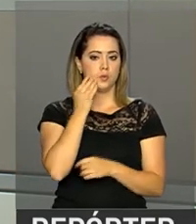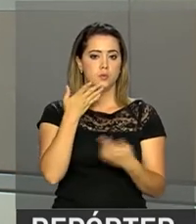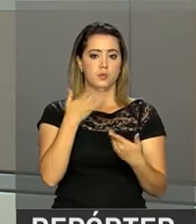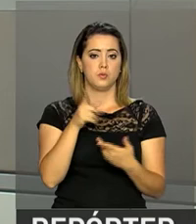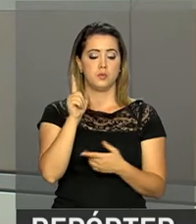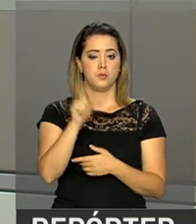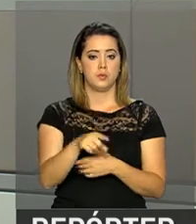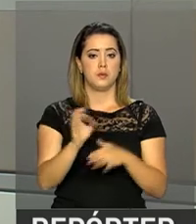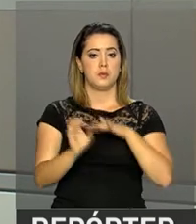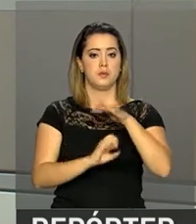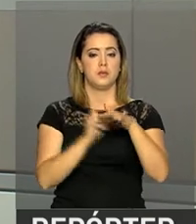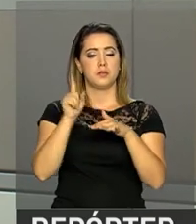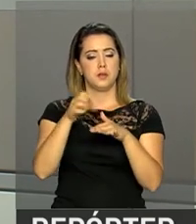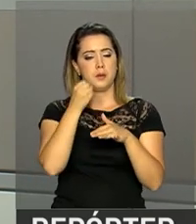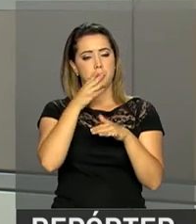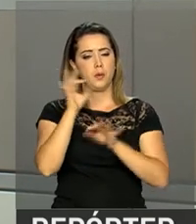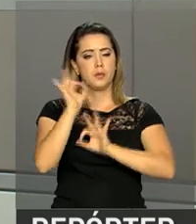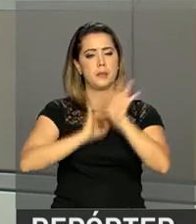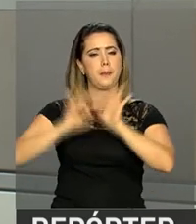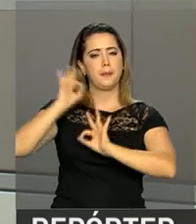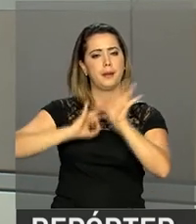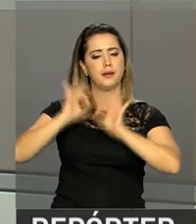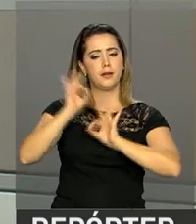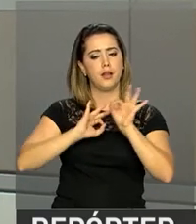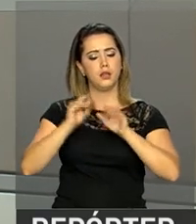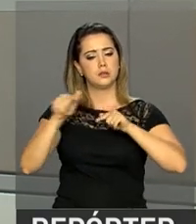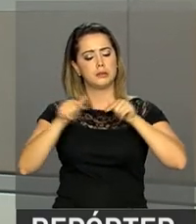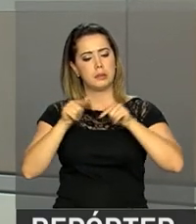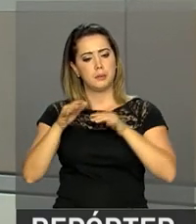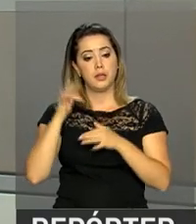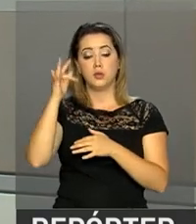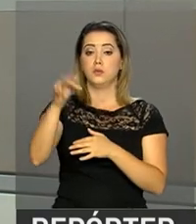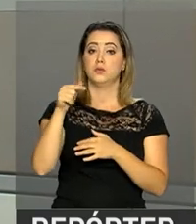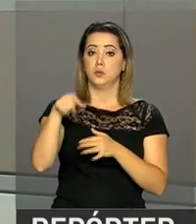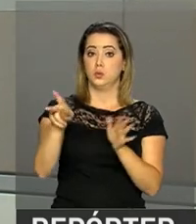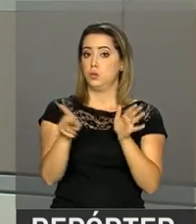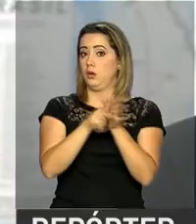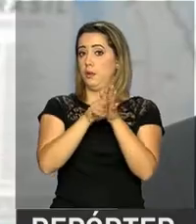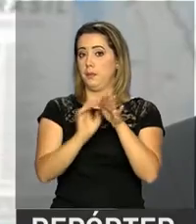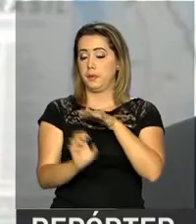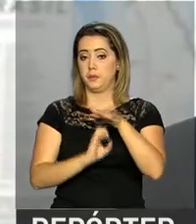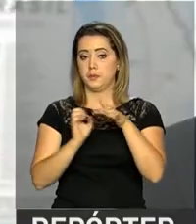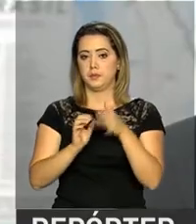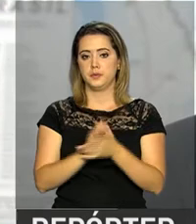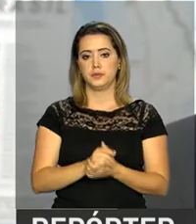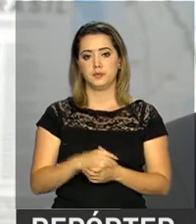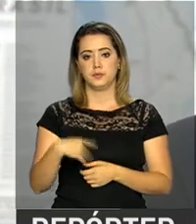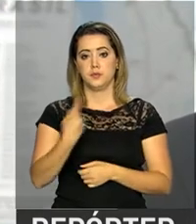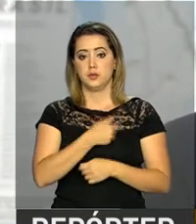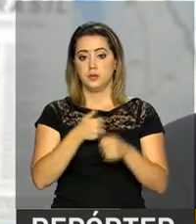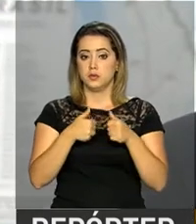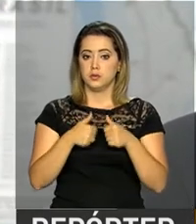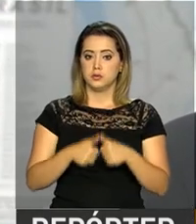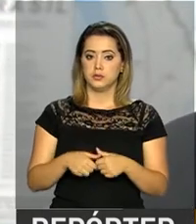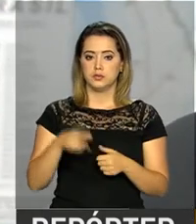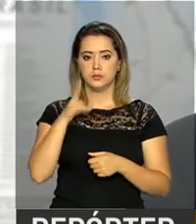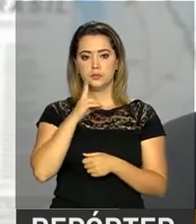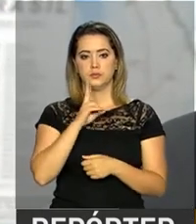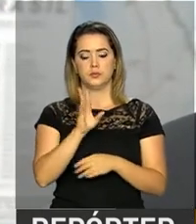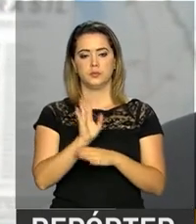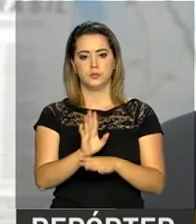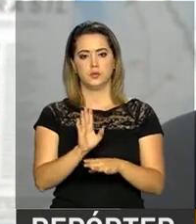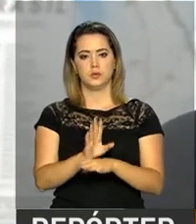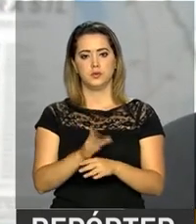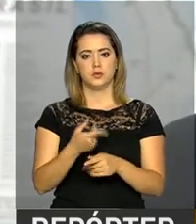empresa é bom porque você está preparando um jovem que ele pode ser um futuro profissional dentro da instituição. Quando nós estamos ali